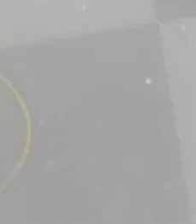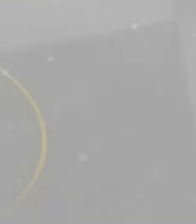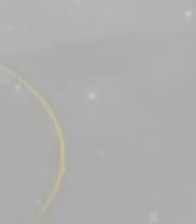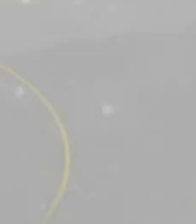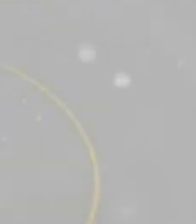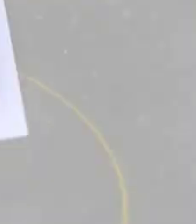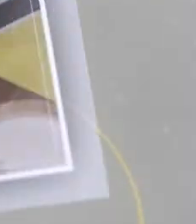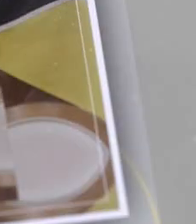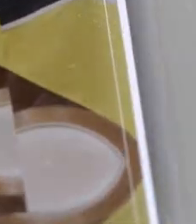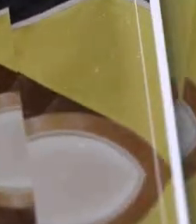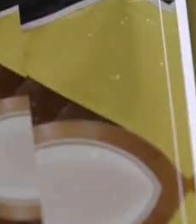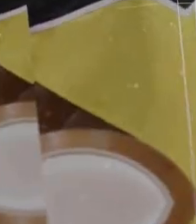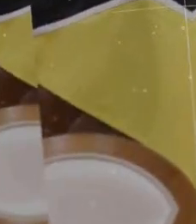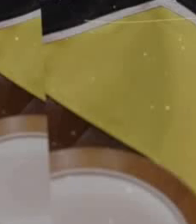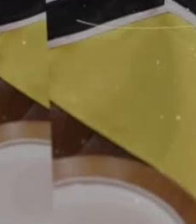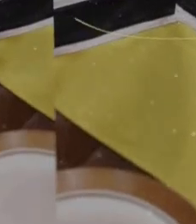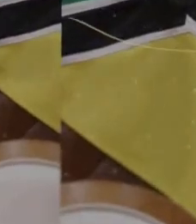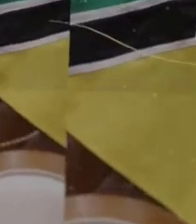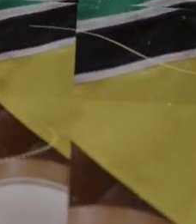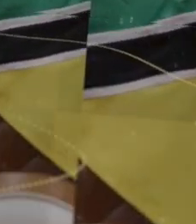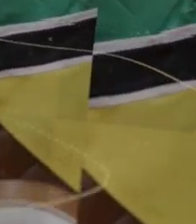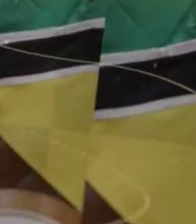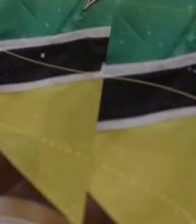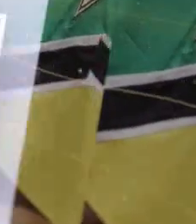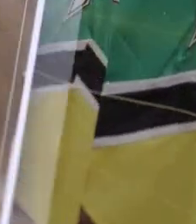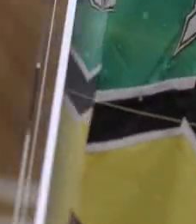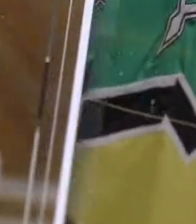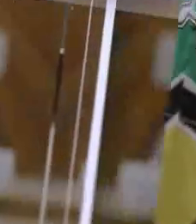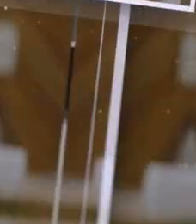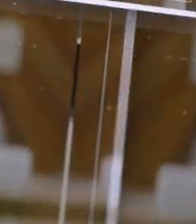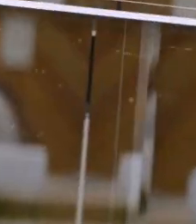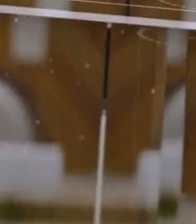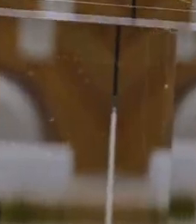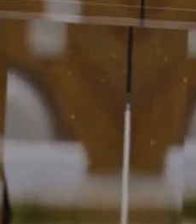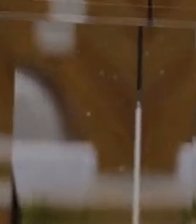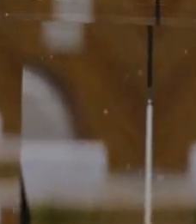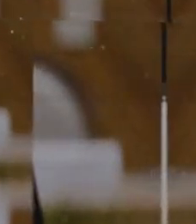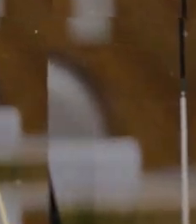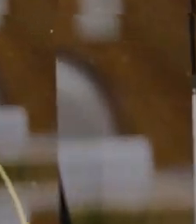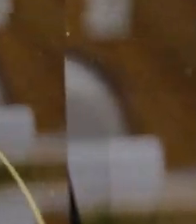Sequência de mais do plenário do Tribunal Regional Eleitoral do Amapá e seus magistrados.